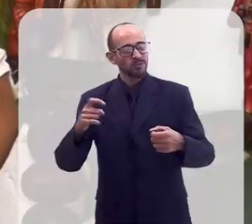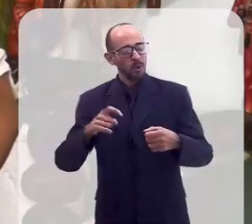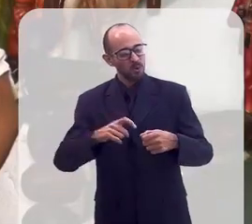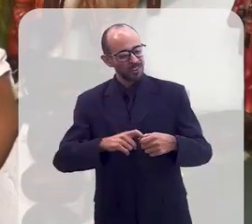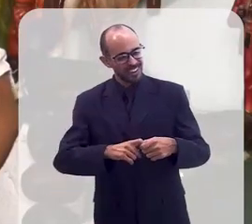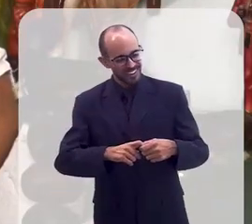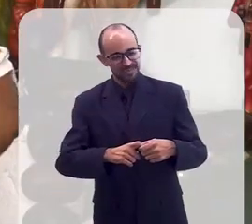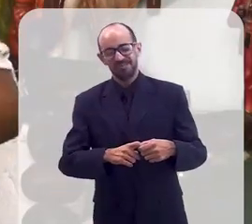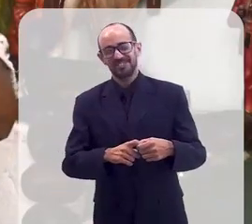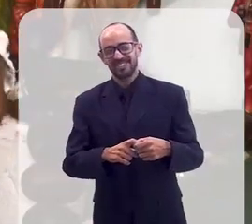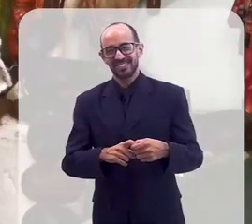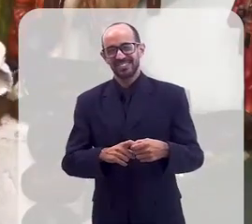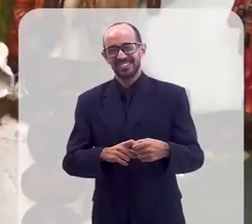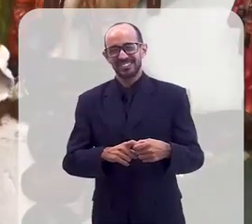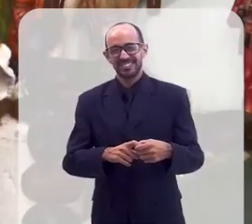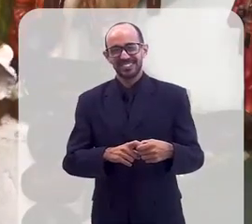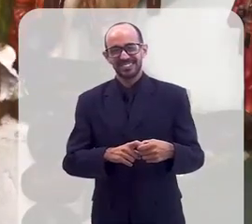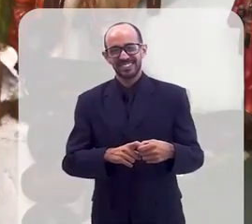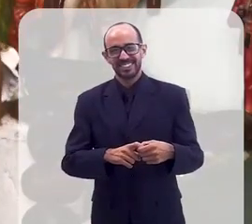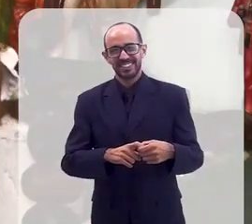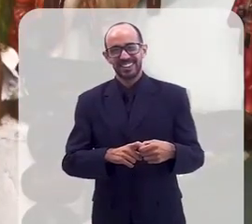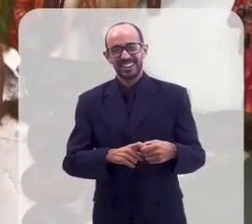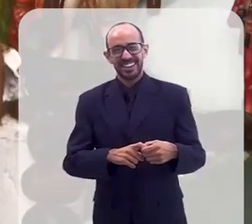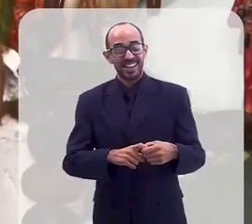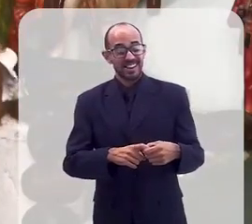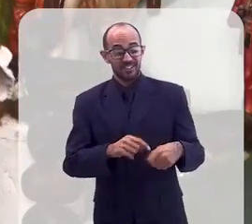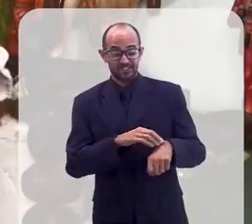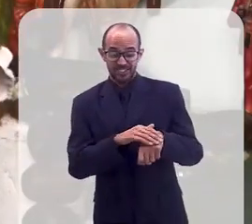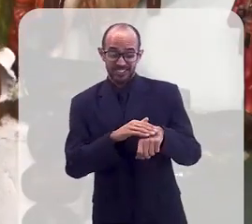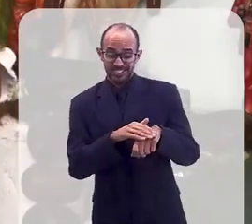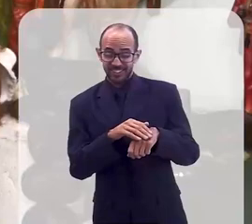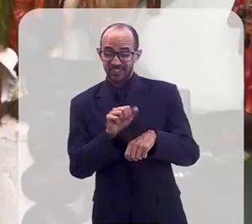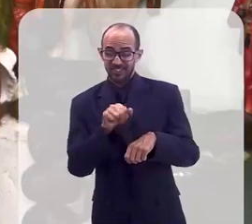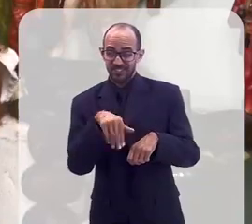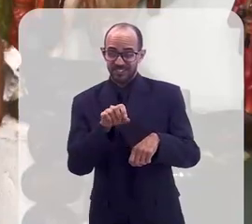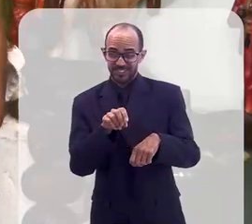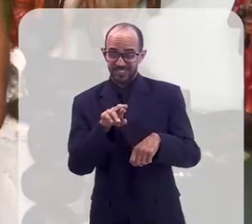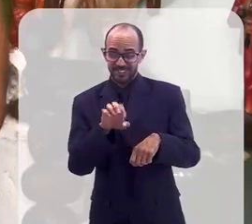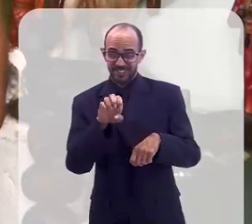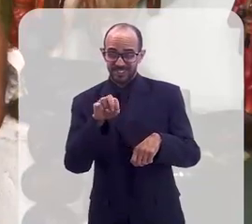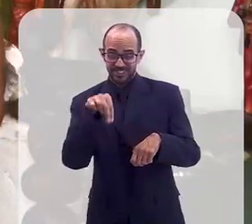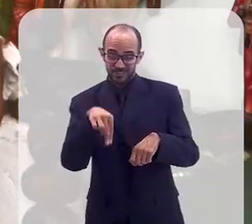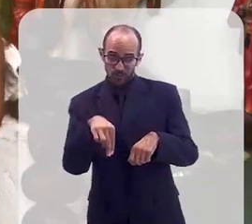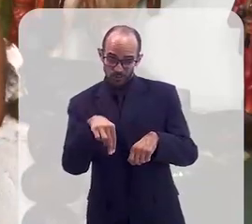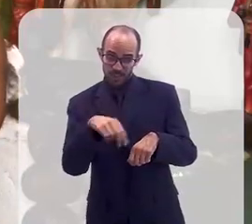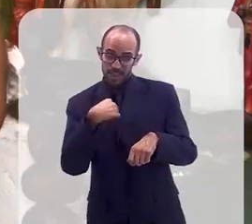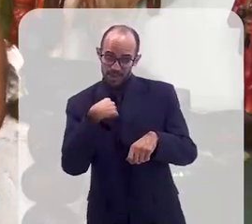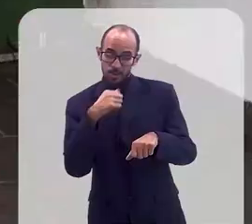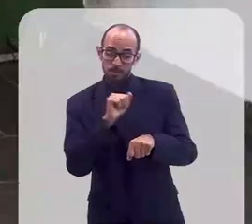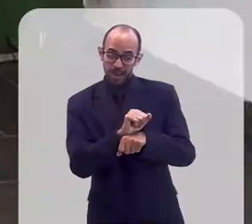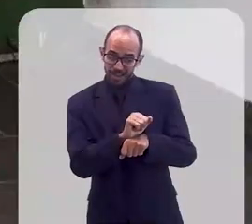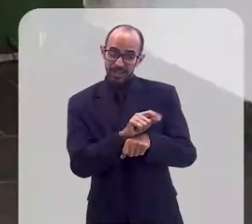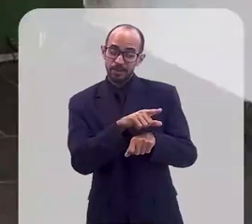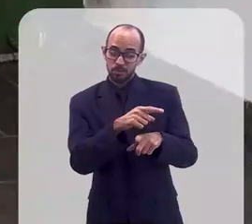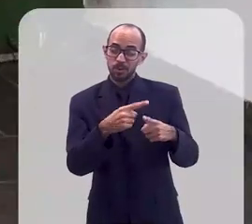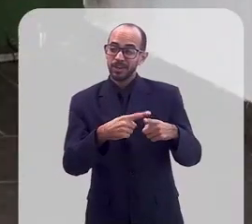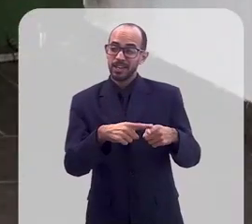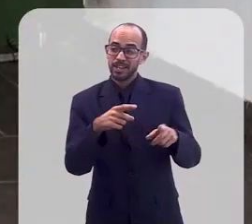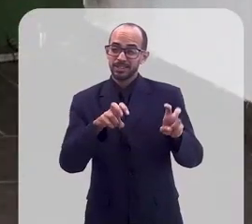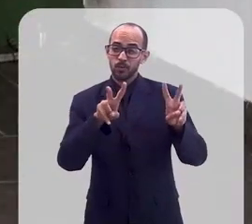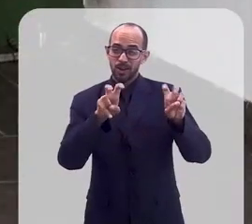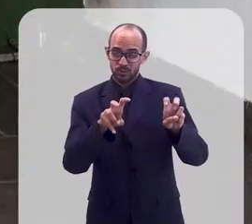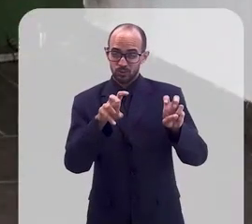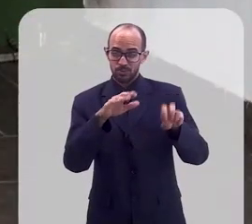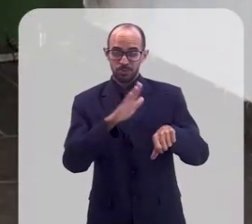Voltamos. Eu interrompi o Anderson porque esse é o assunto do momento.